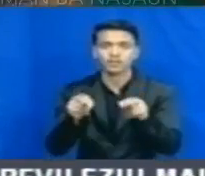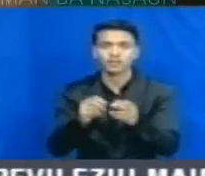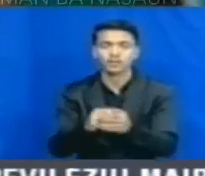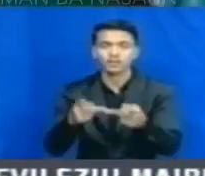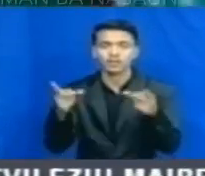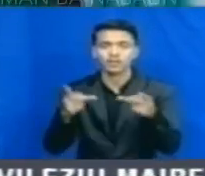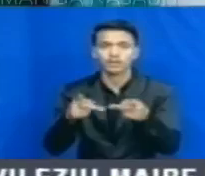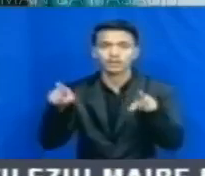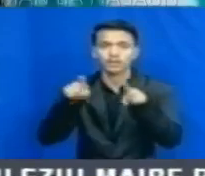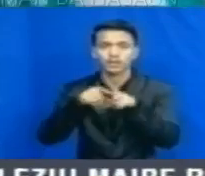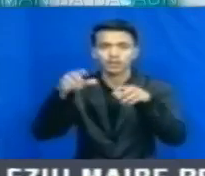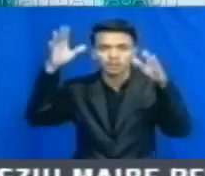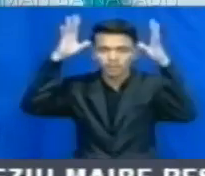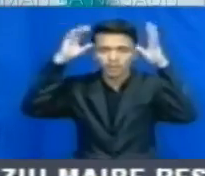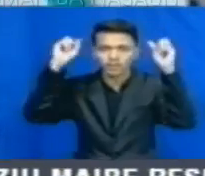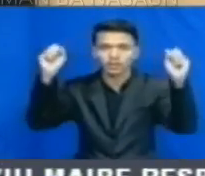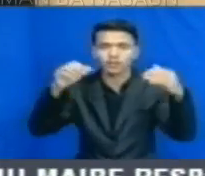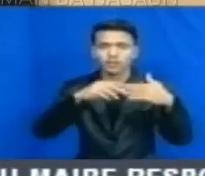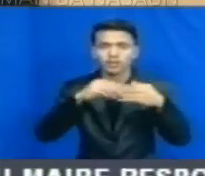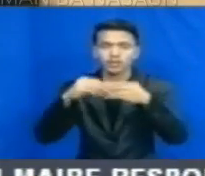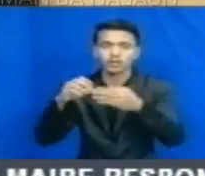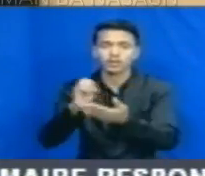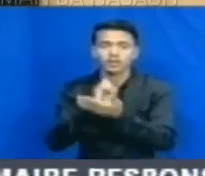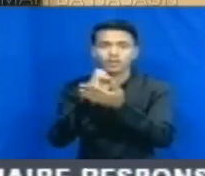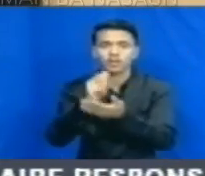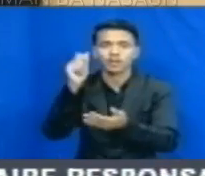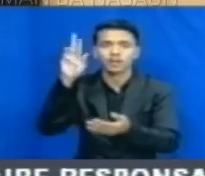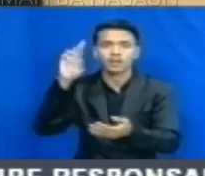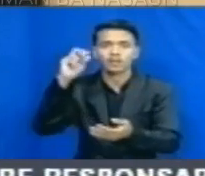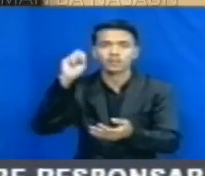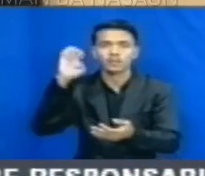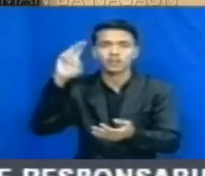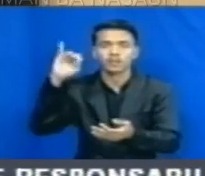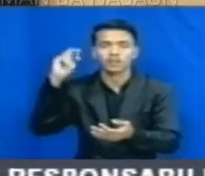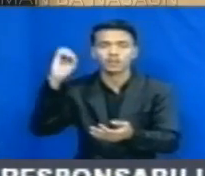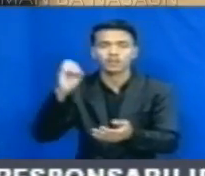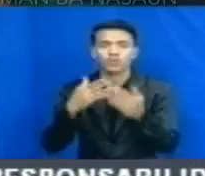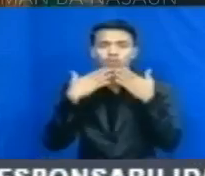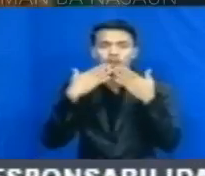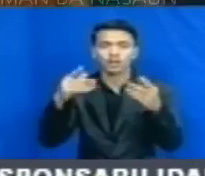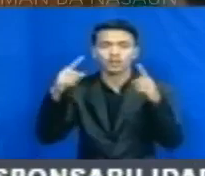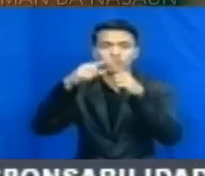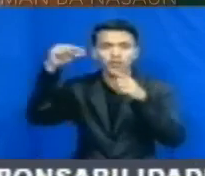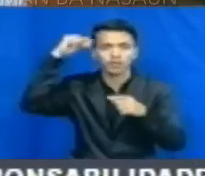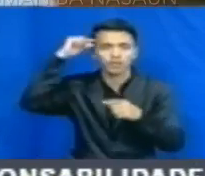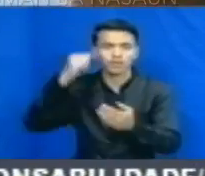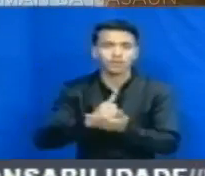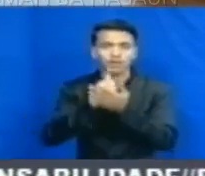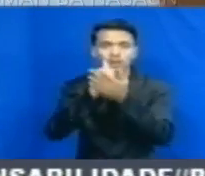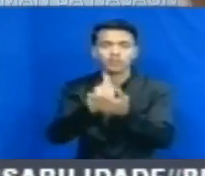Iha Fatin Hanesan, presidente e autoridade Raiwa, Arsenio Paissão Bano agradece ao governo central nebe apoio